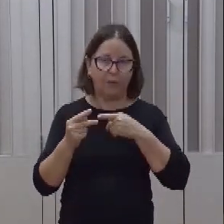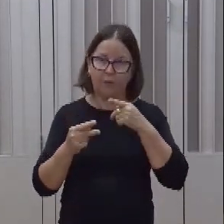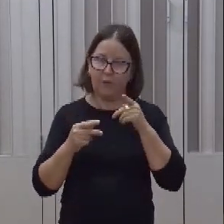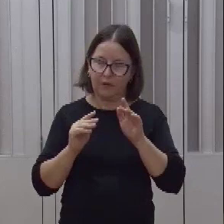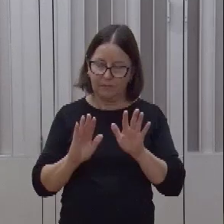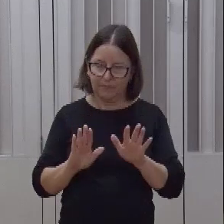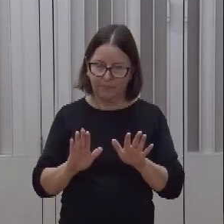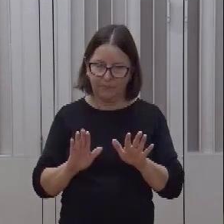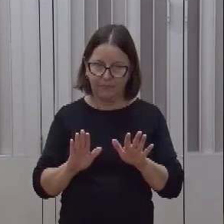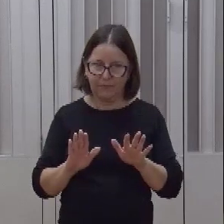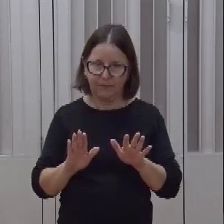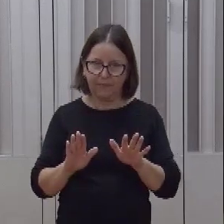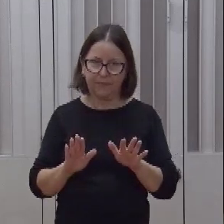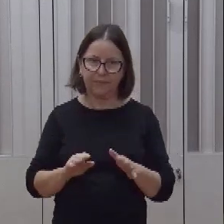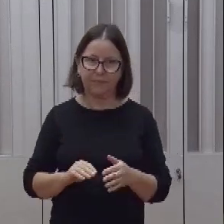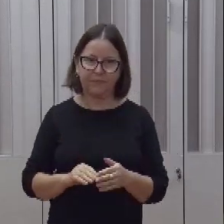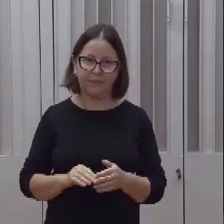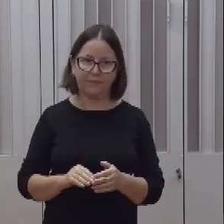vê aqui.